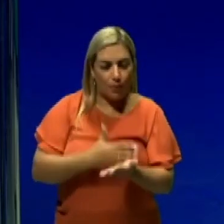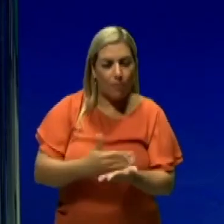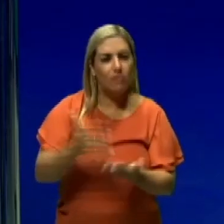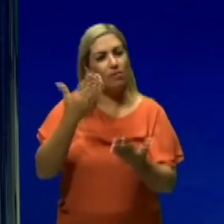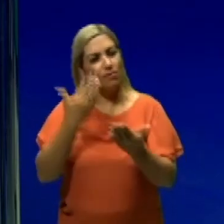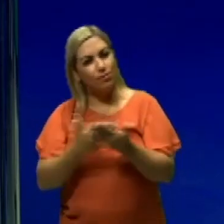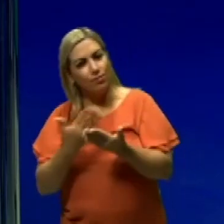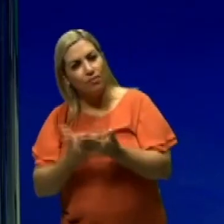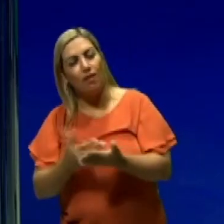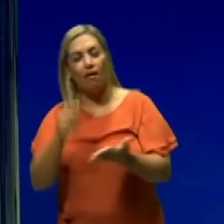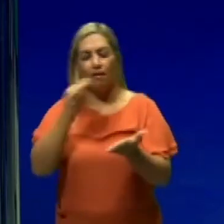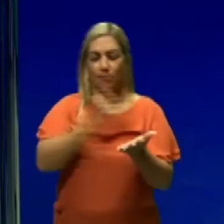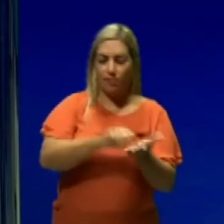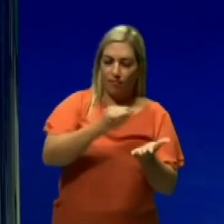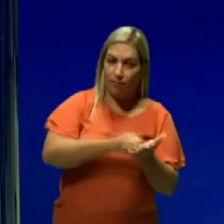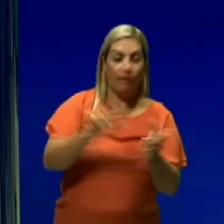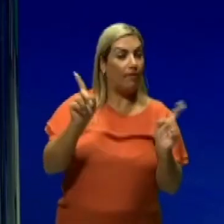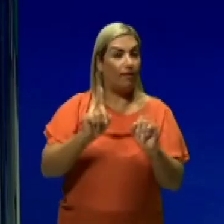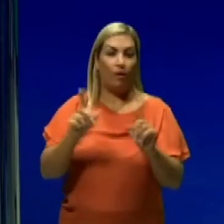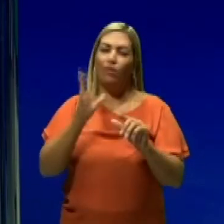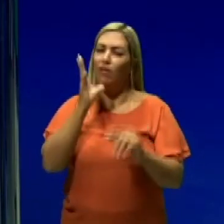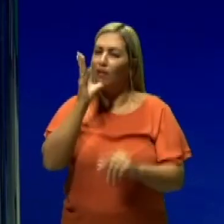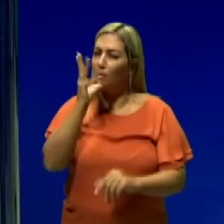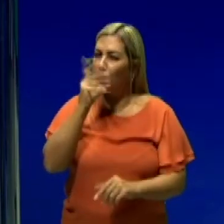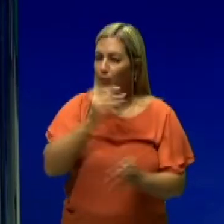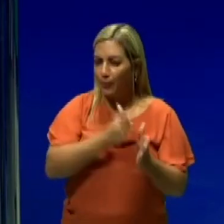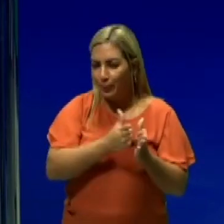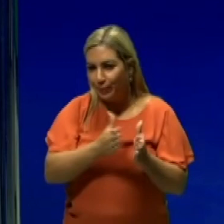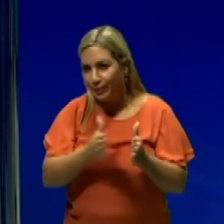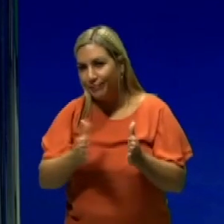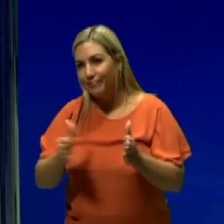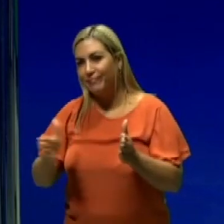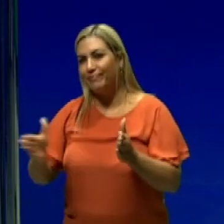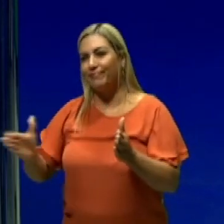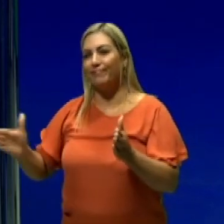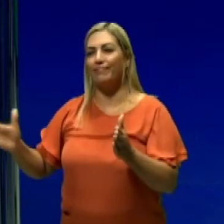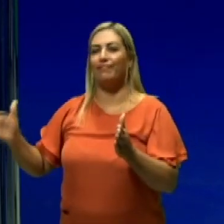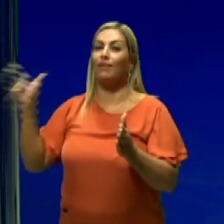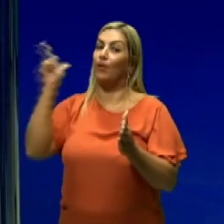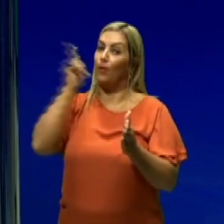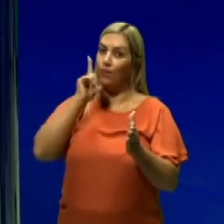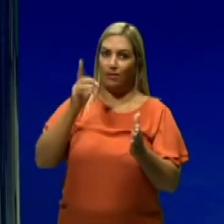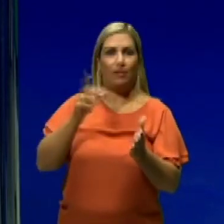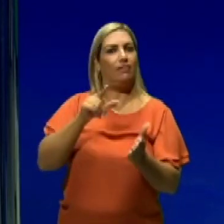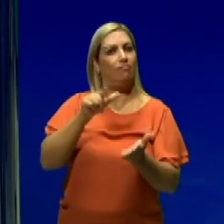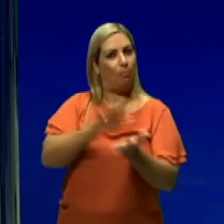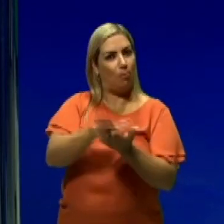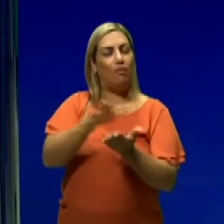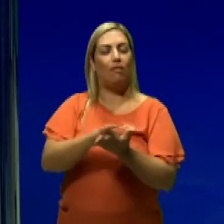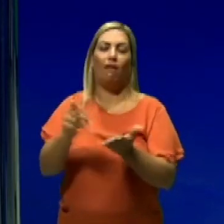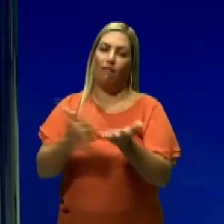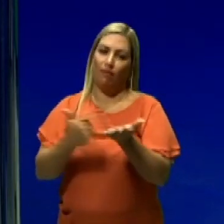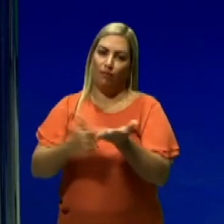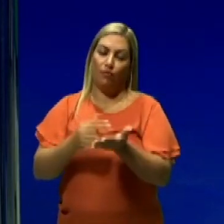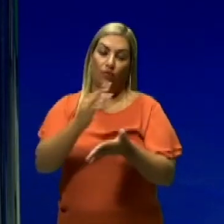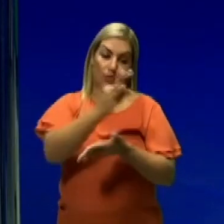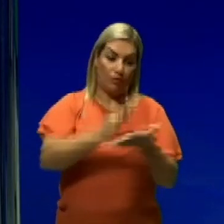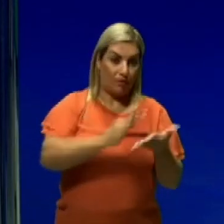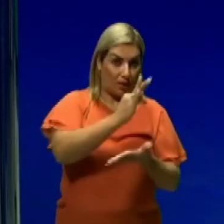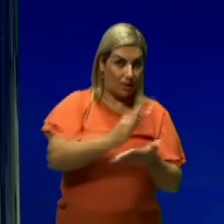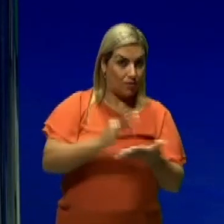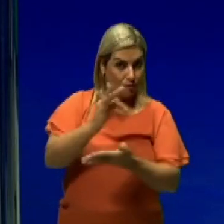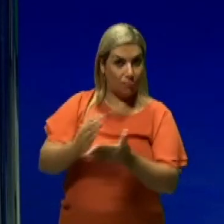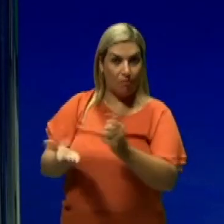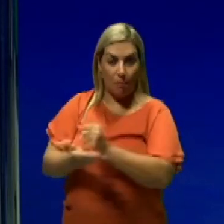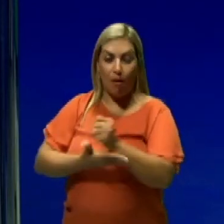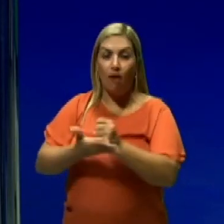começar a estudar e escrever tudo isso vai demorar um tempo né para conseguir produzir né e os textos